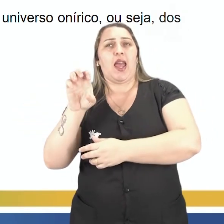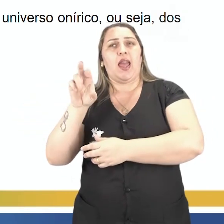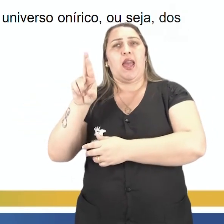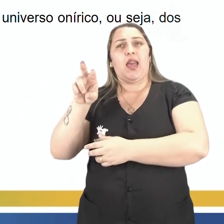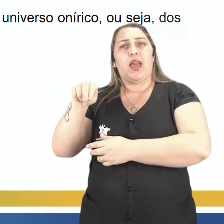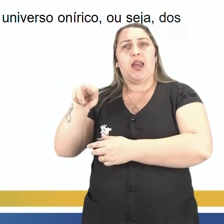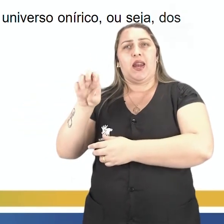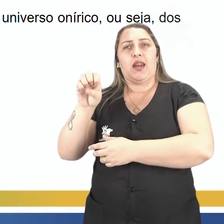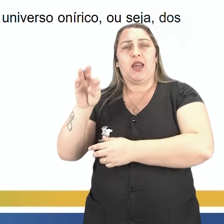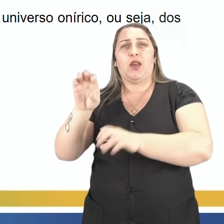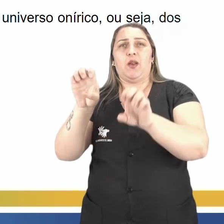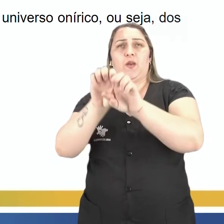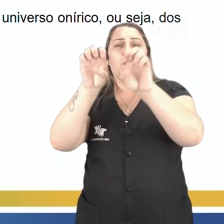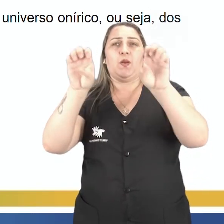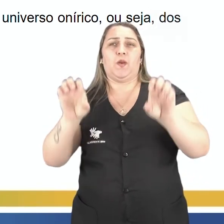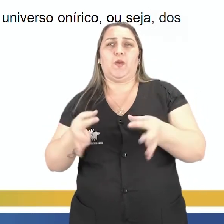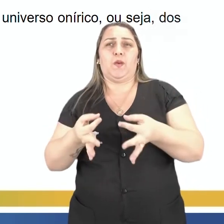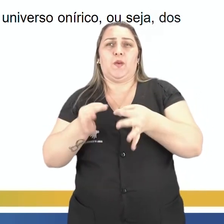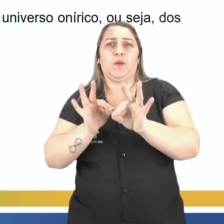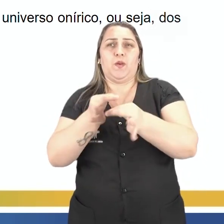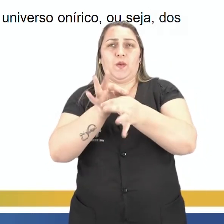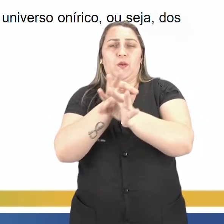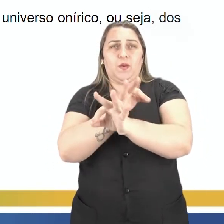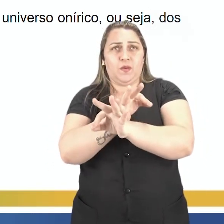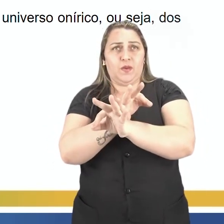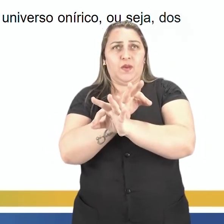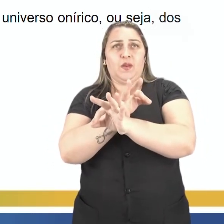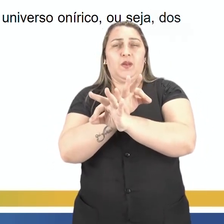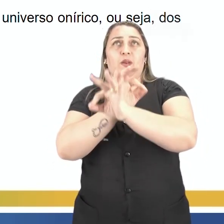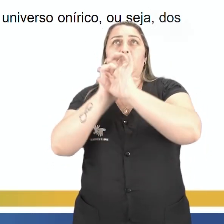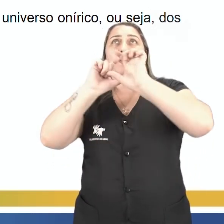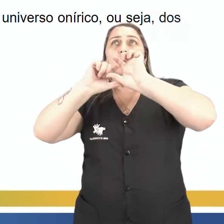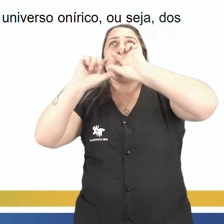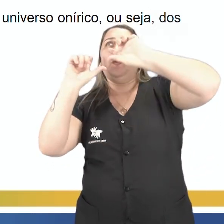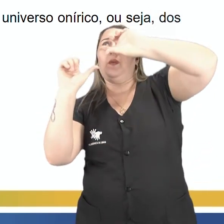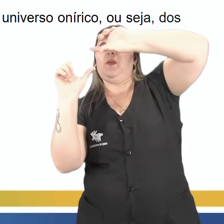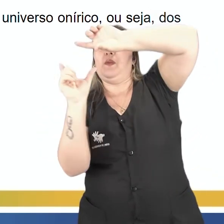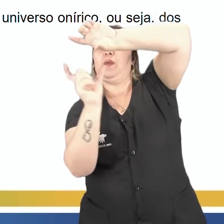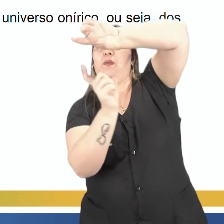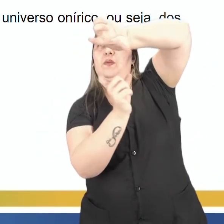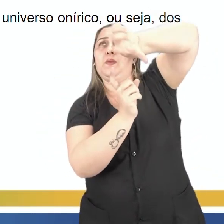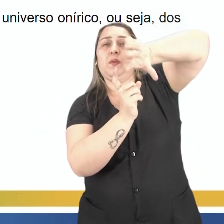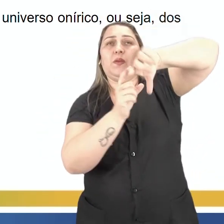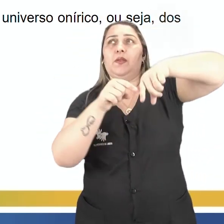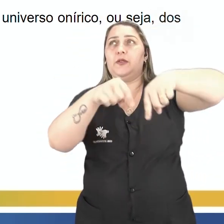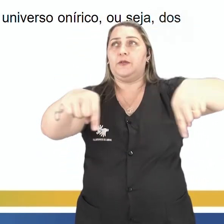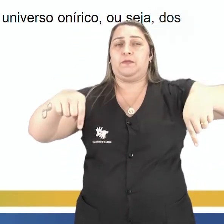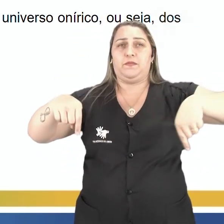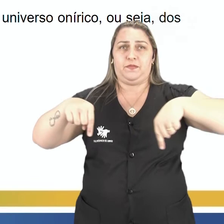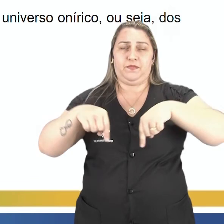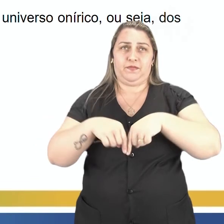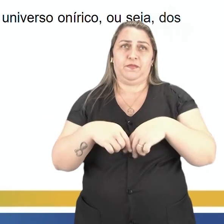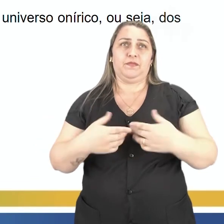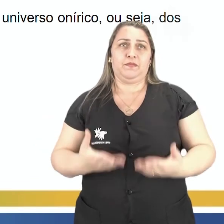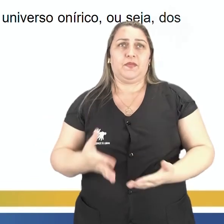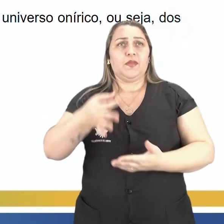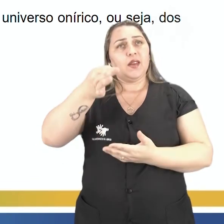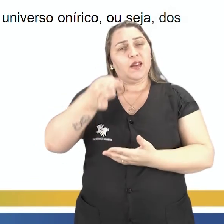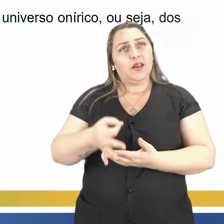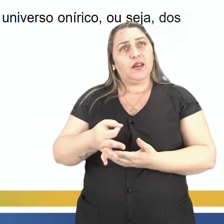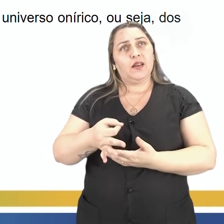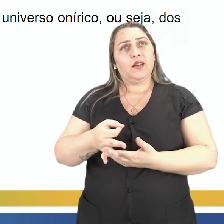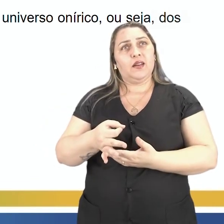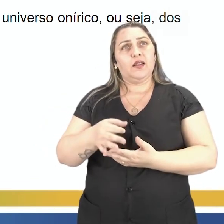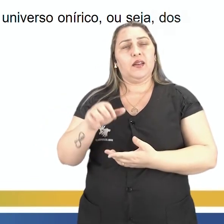observar estruturas de crochê pendendo do teto, ocupando aí todo o espaço dessa sala. Então, a resposta correta